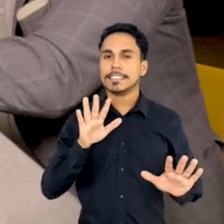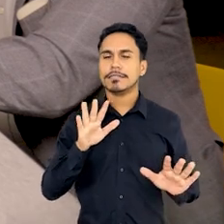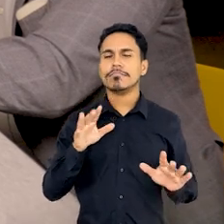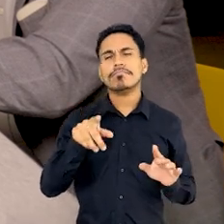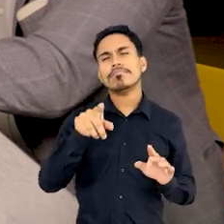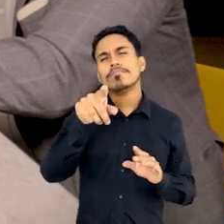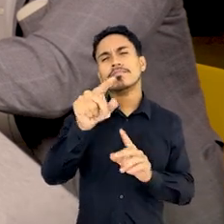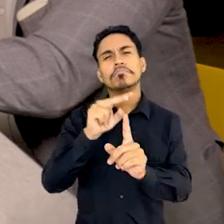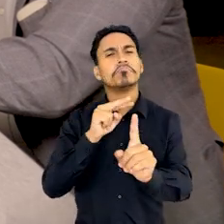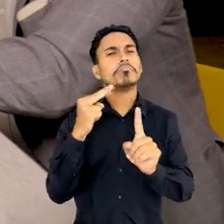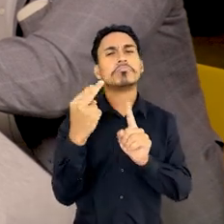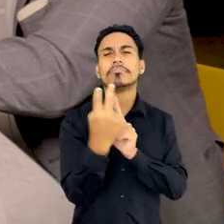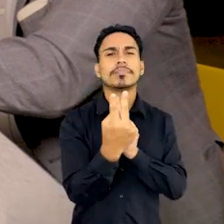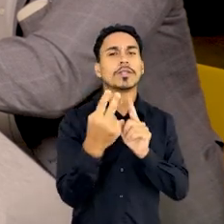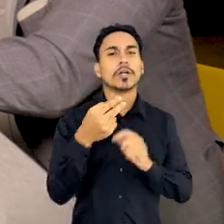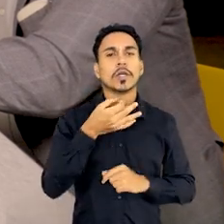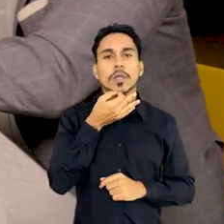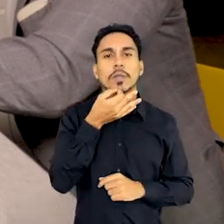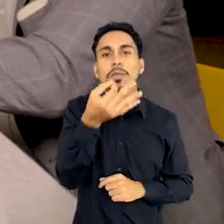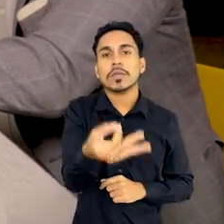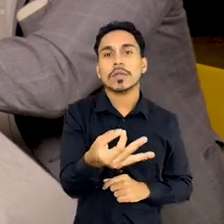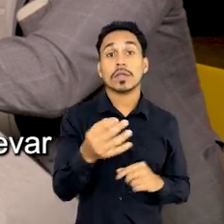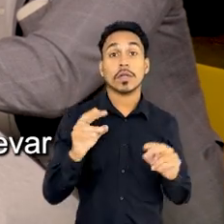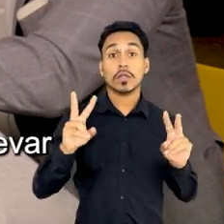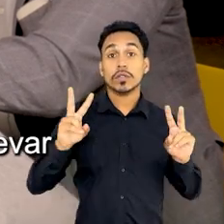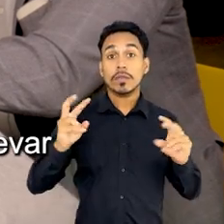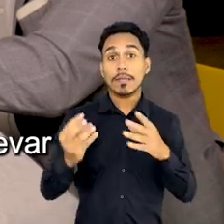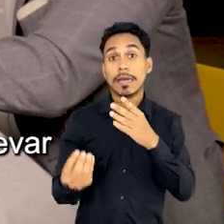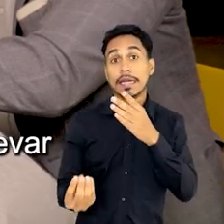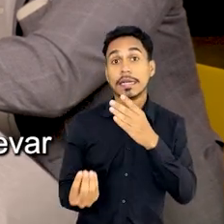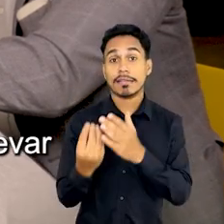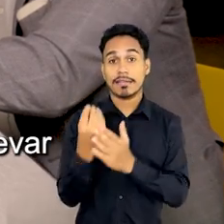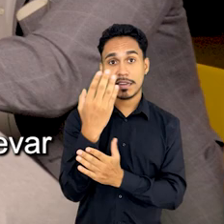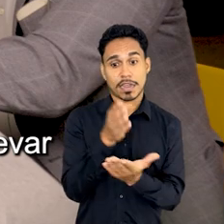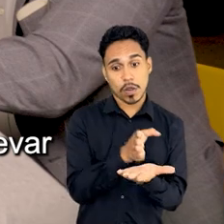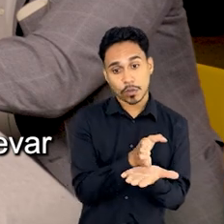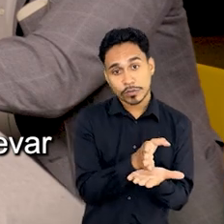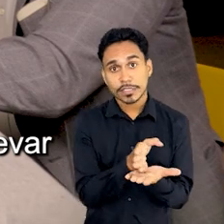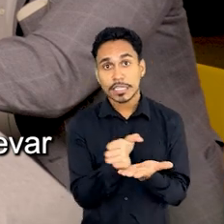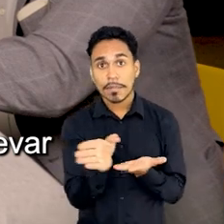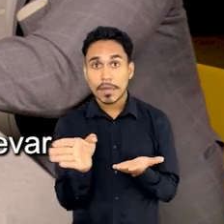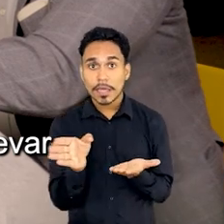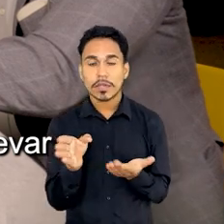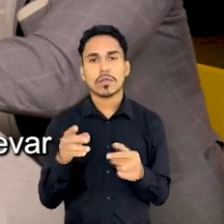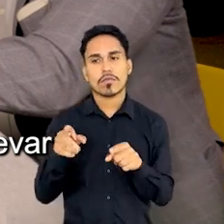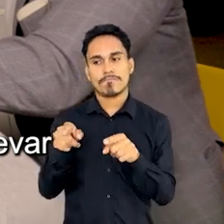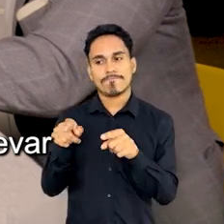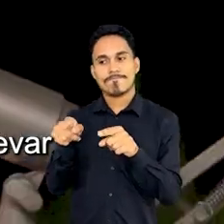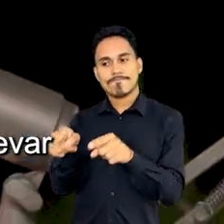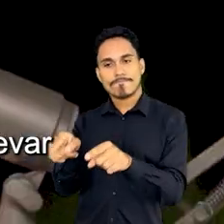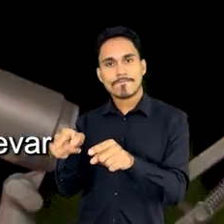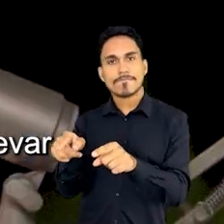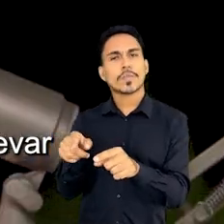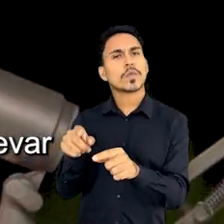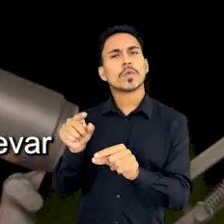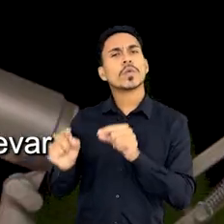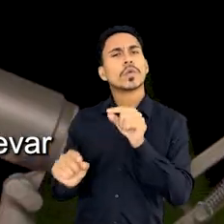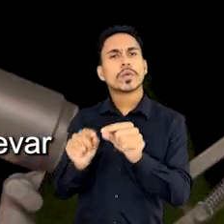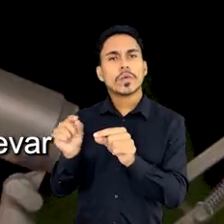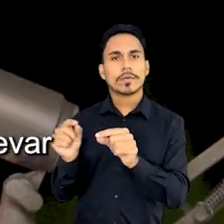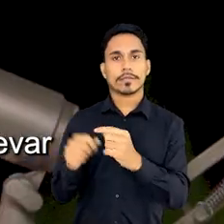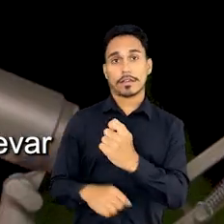gostaria de ouvir seu ponto de vista eh sobre uma possível criação de uma segmentação que vai levar aquele